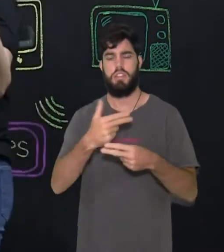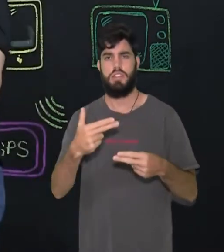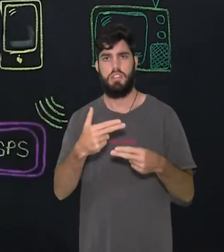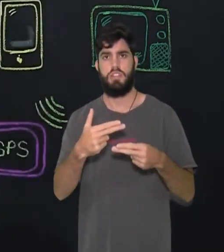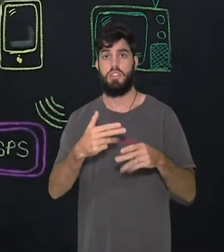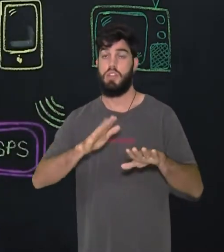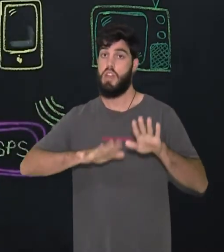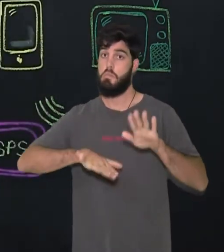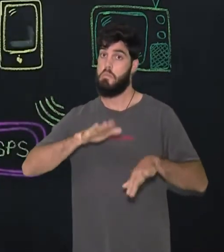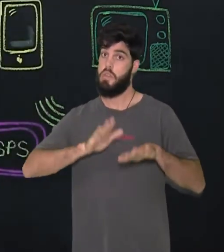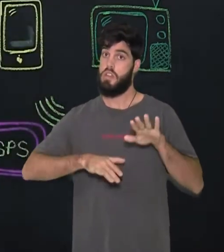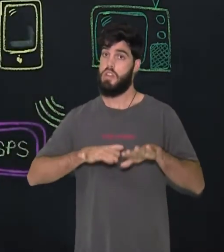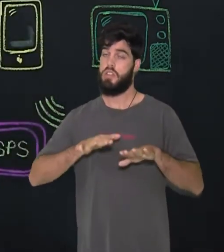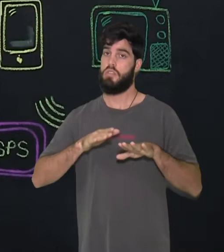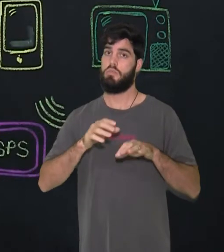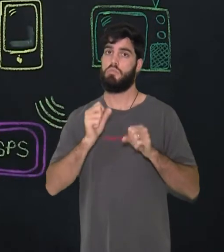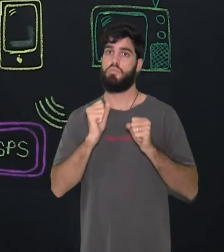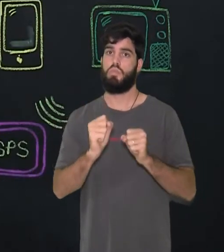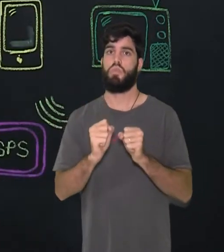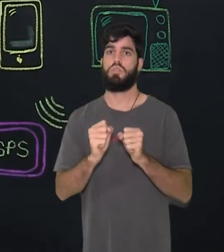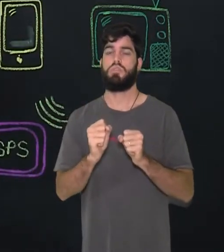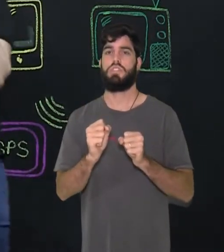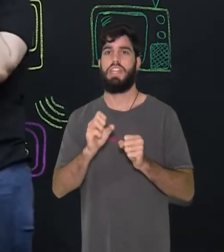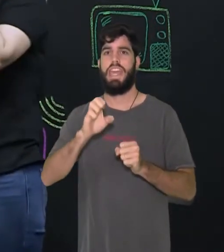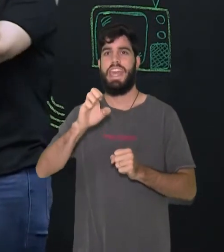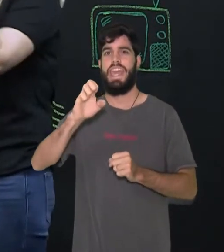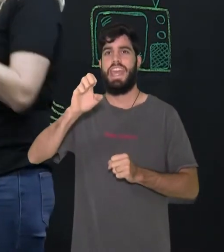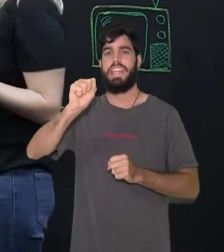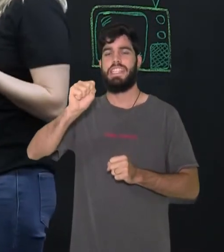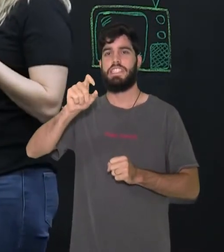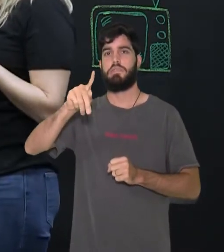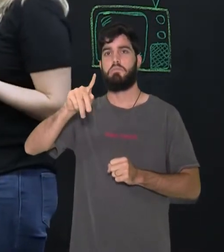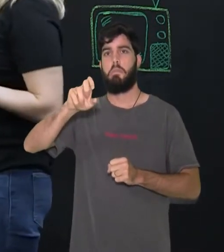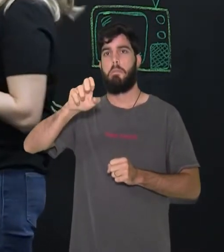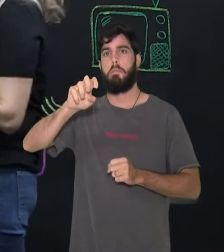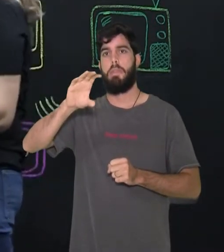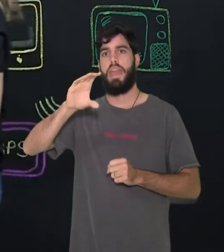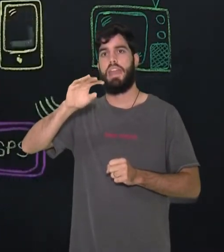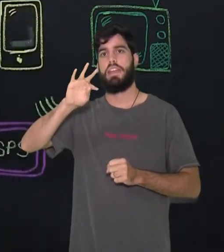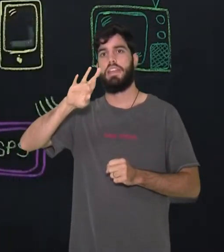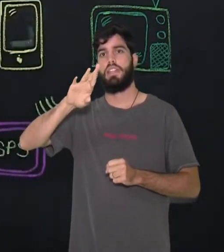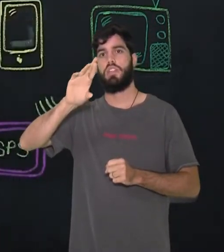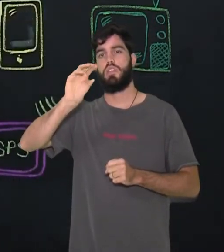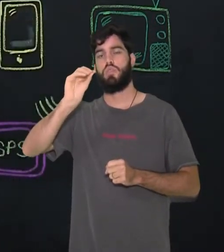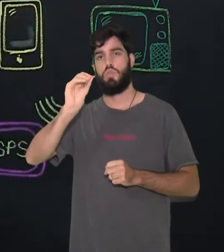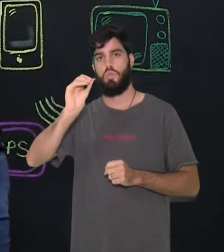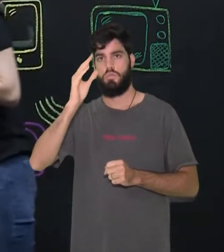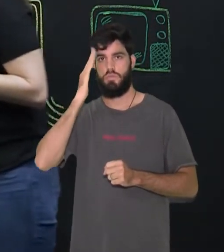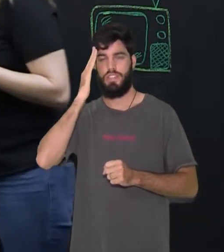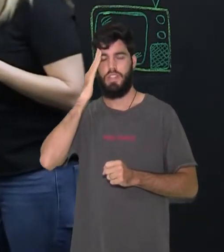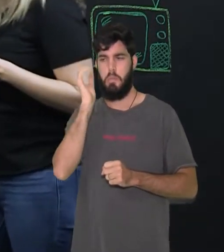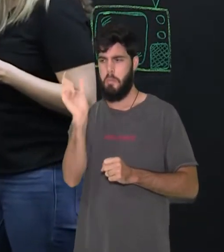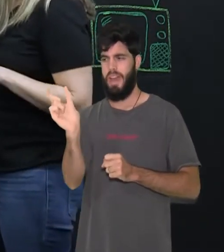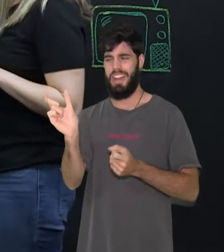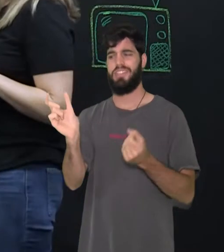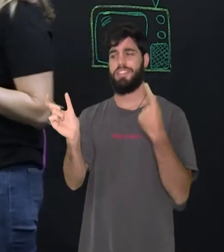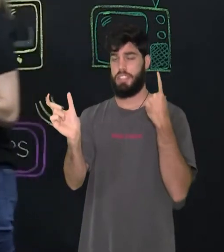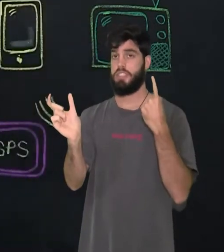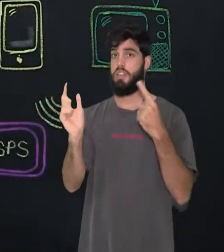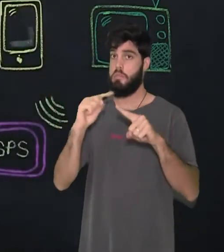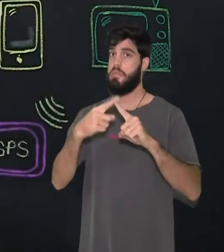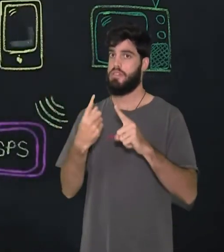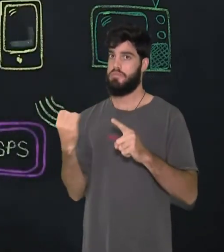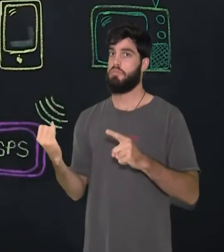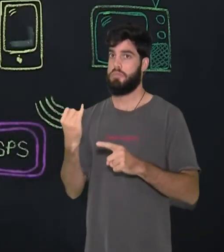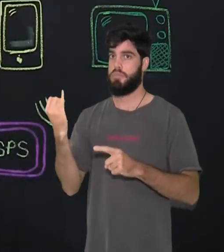trazer aí um tipo de espectro, parece uma palavra horrível, mas um tipo de espectro pra gente. Então aqui a gente tem, olha aqui o meu desenho,